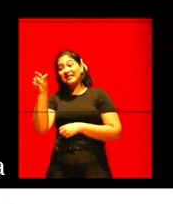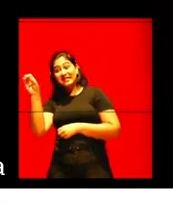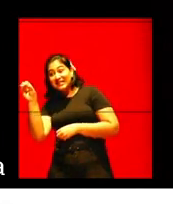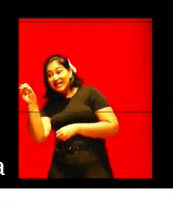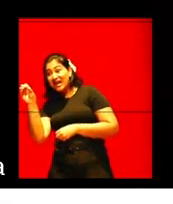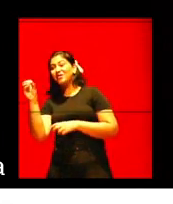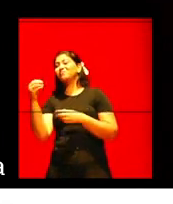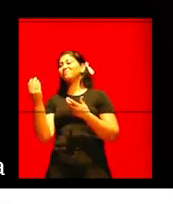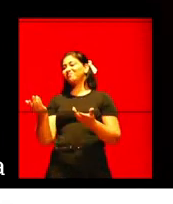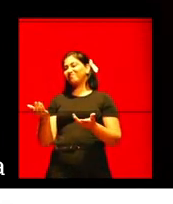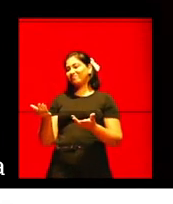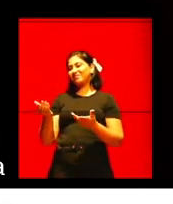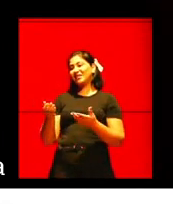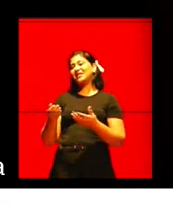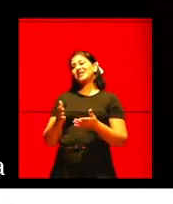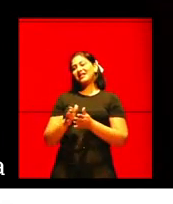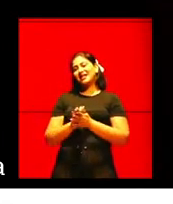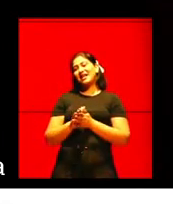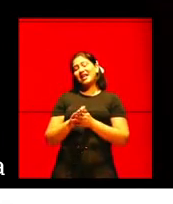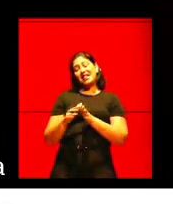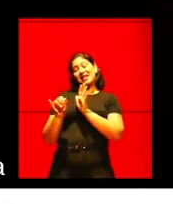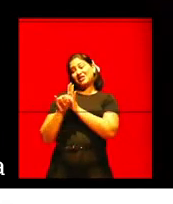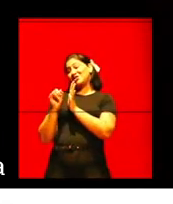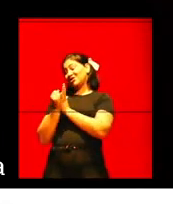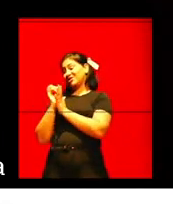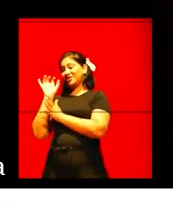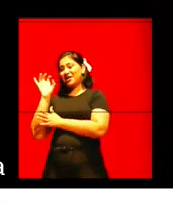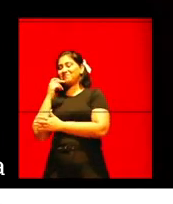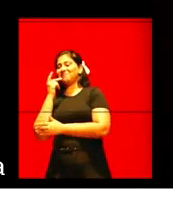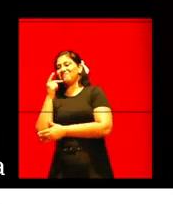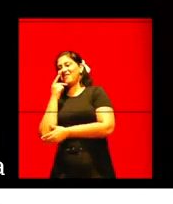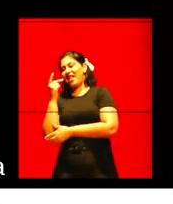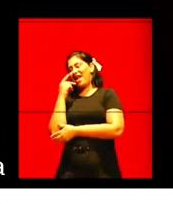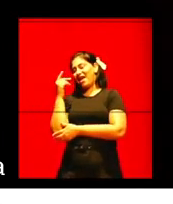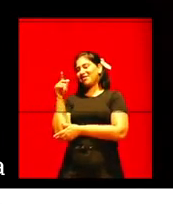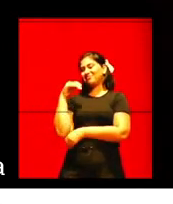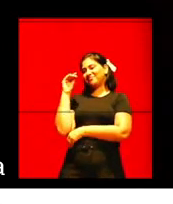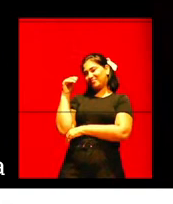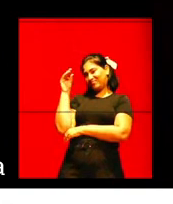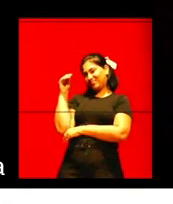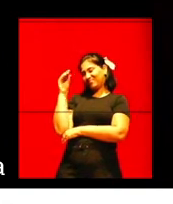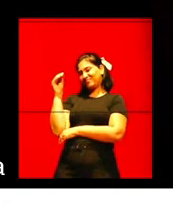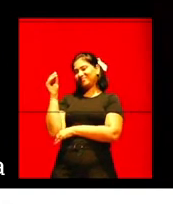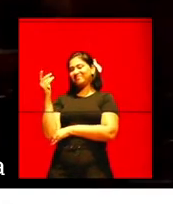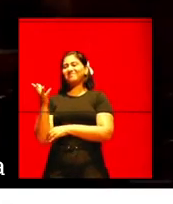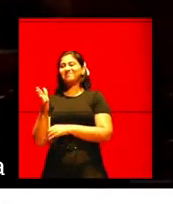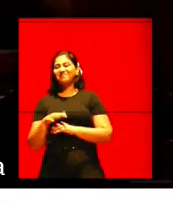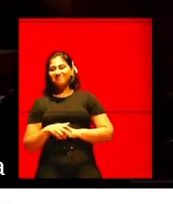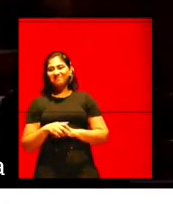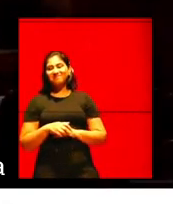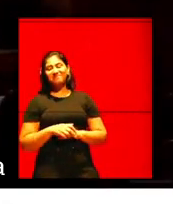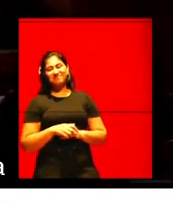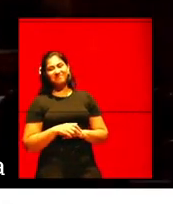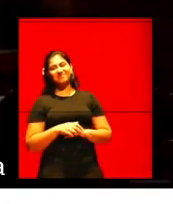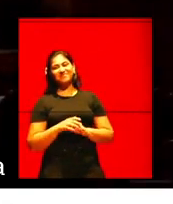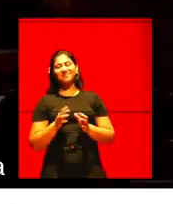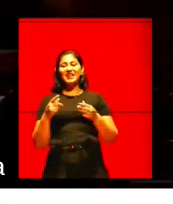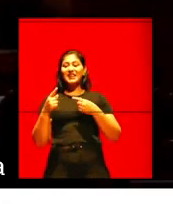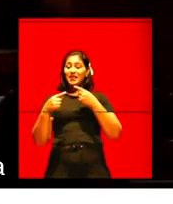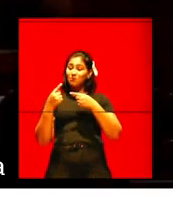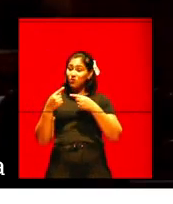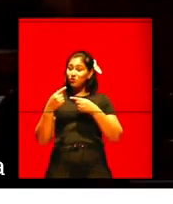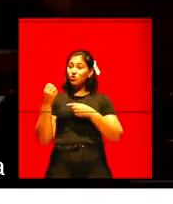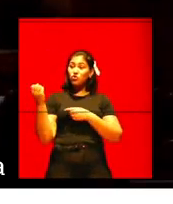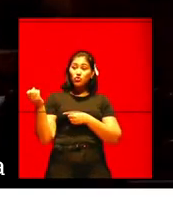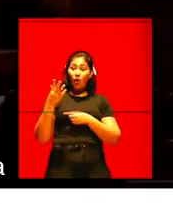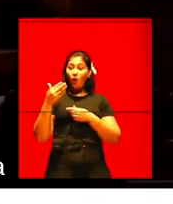ele reproduziu, na verdade. Então, uma música muito linda. Eu estava vendo que ele depois lançou outra